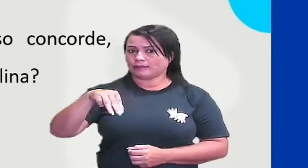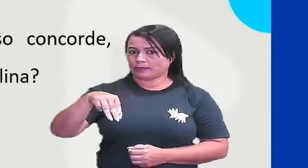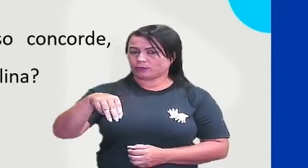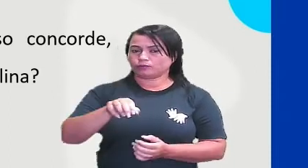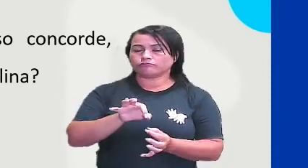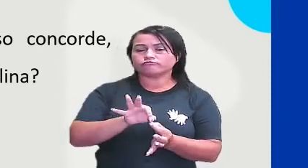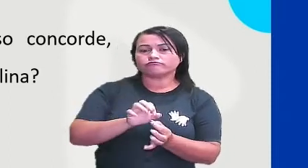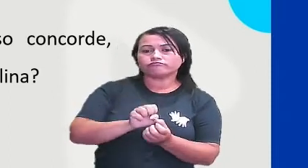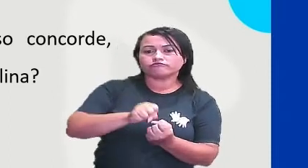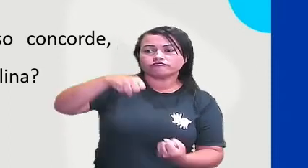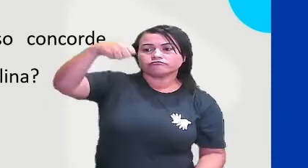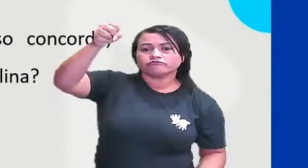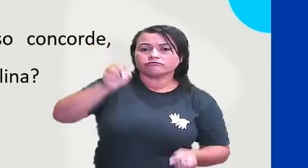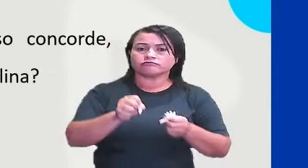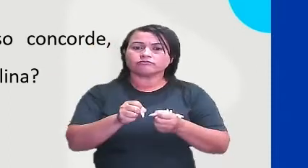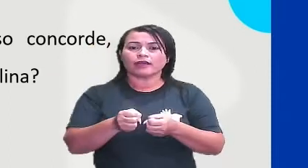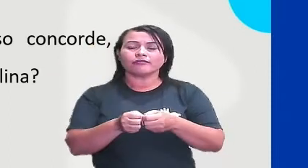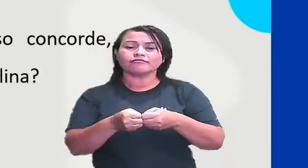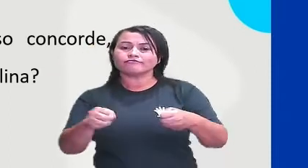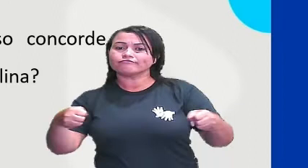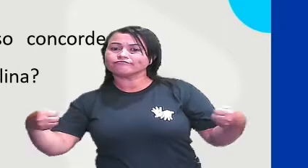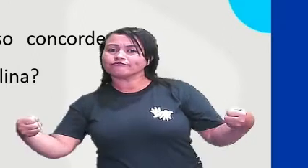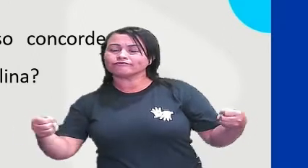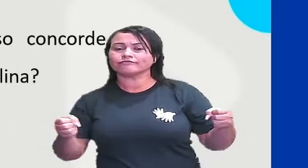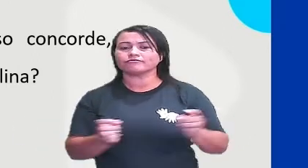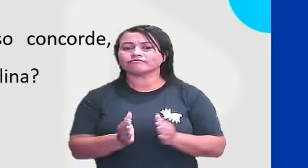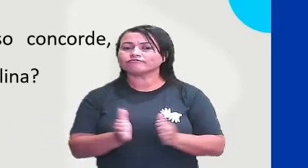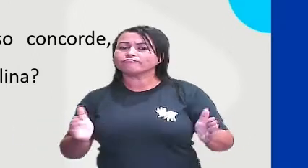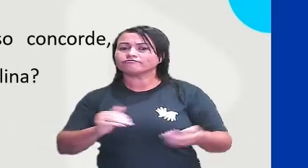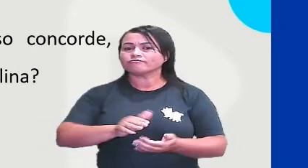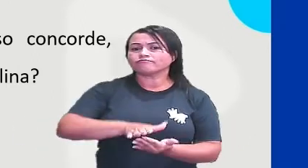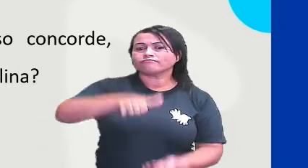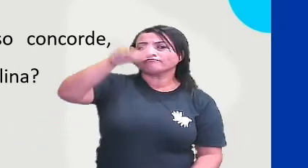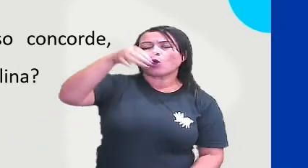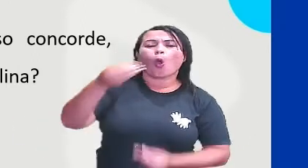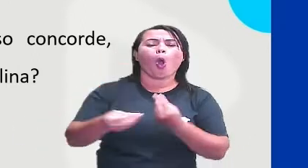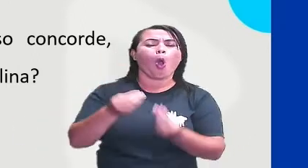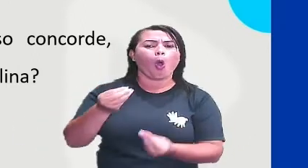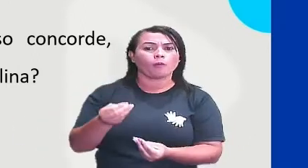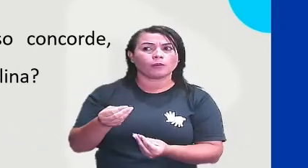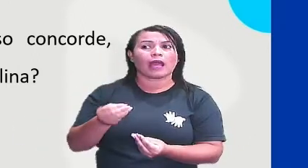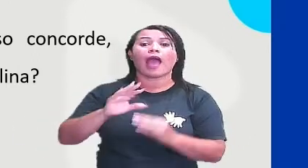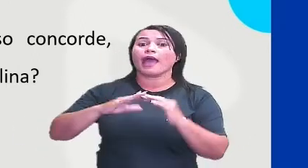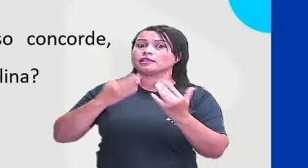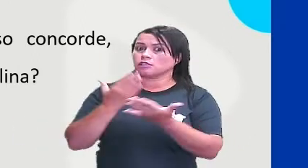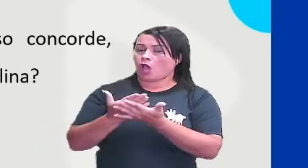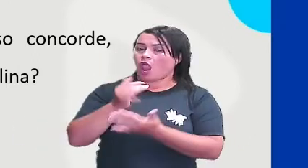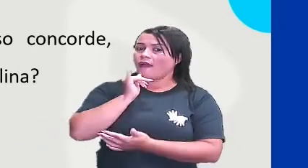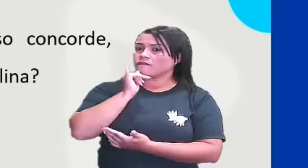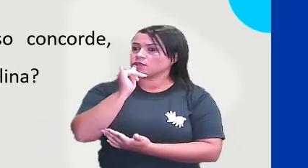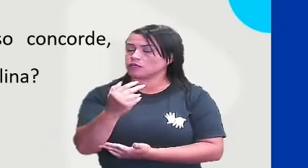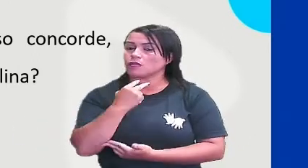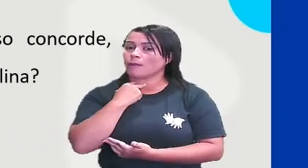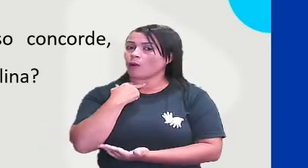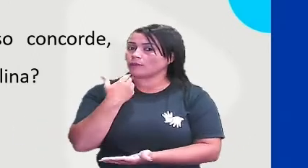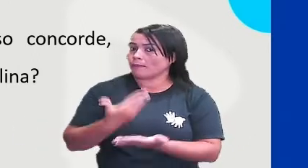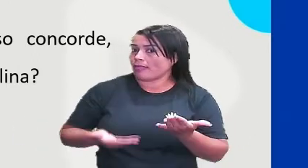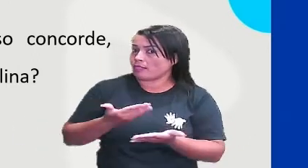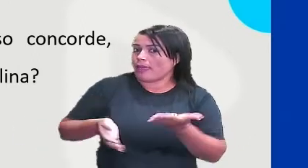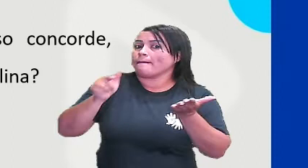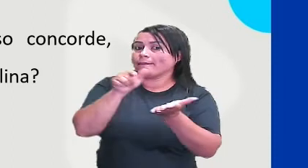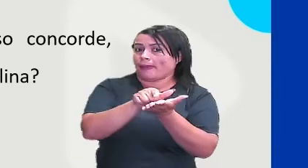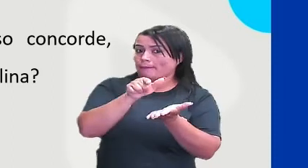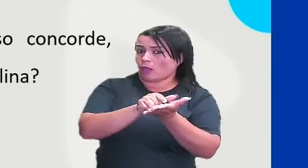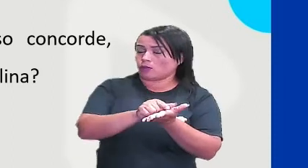centímetros. Conforme solicitação da escola, não poderia haver perda de papel. Se liga nisso,